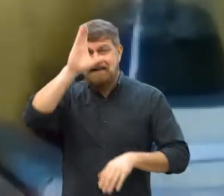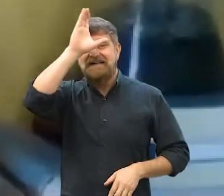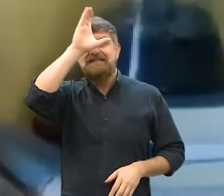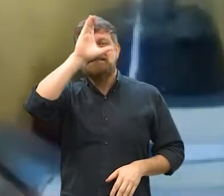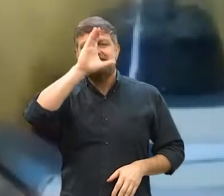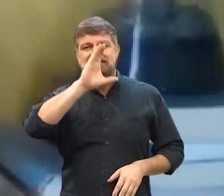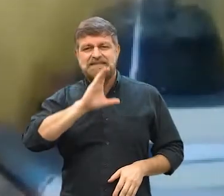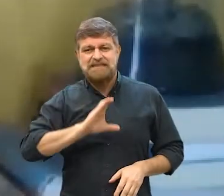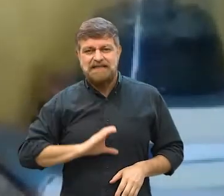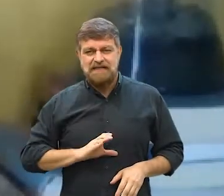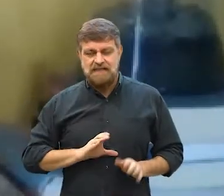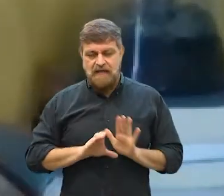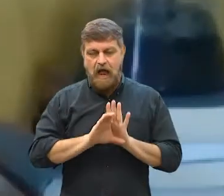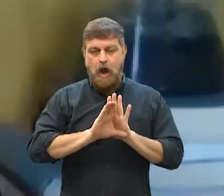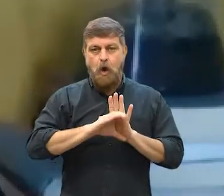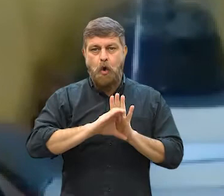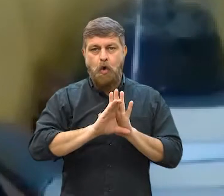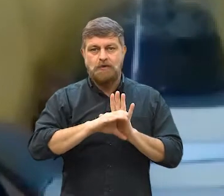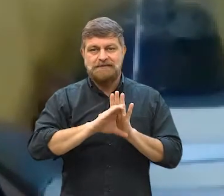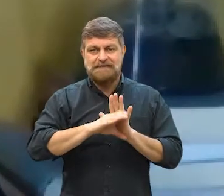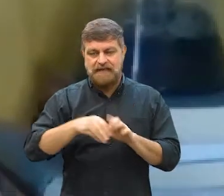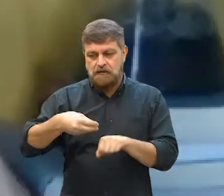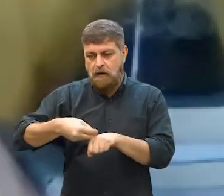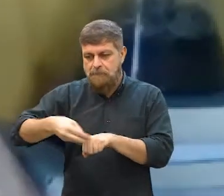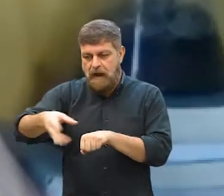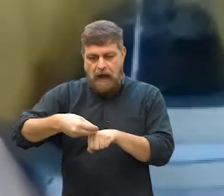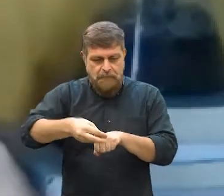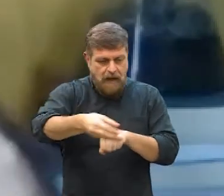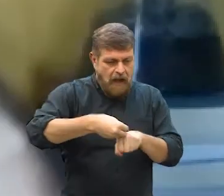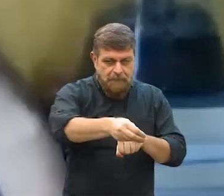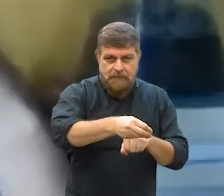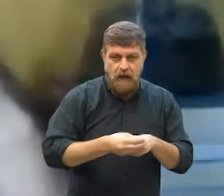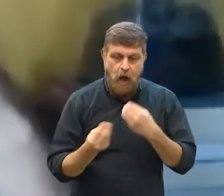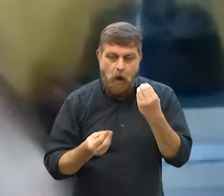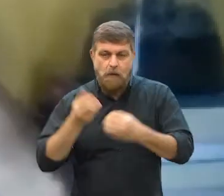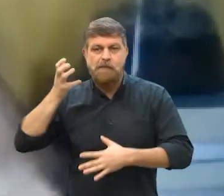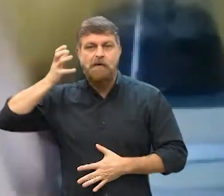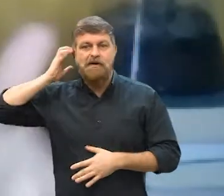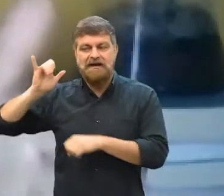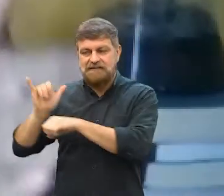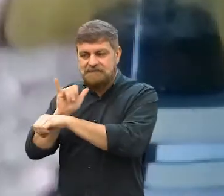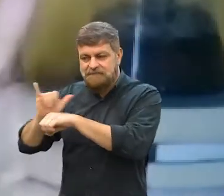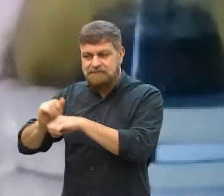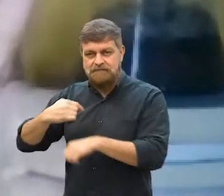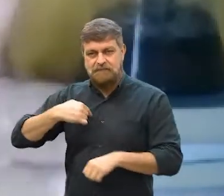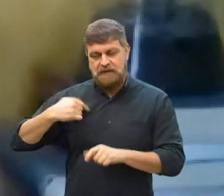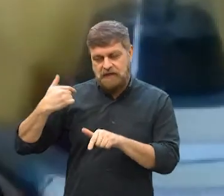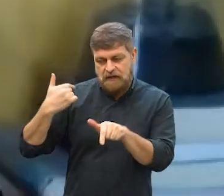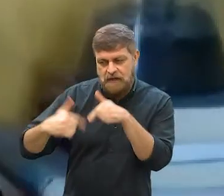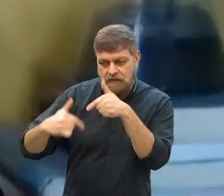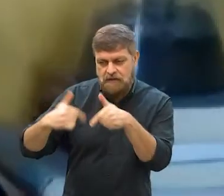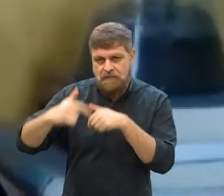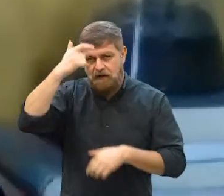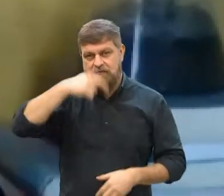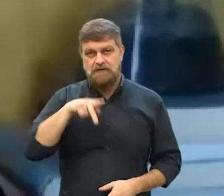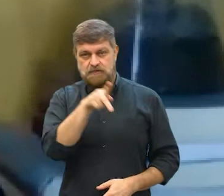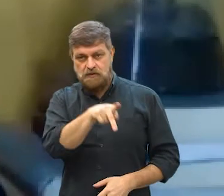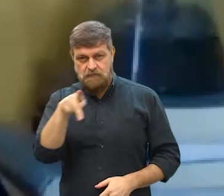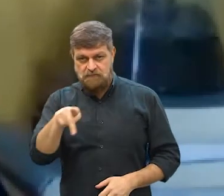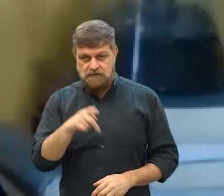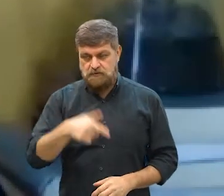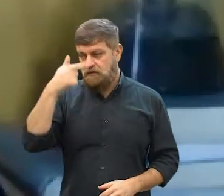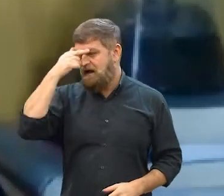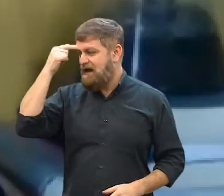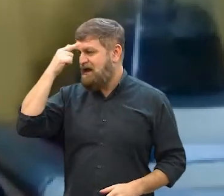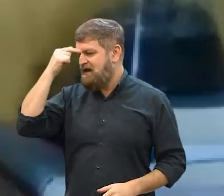cidadania eu quero passar conceitos e a gente tá tão precisando nesse momento no Brasil então eu peço Eu trabalho aqui também eu sou professor também